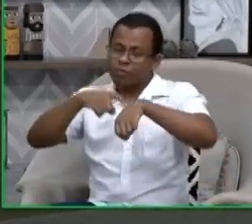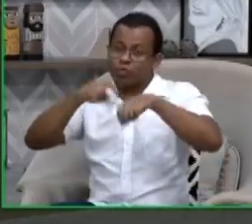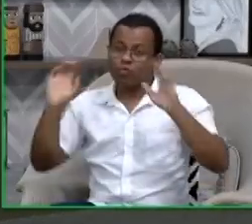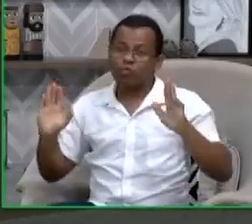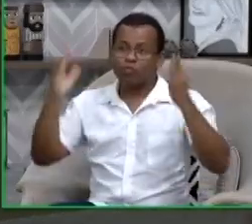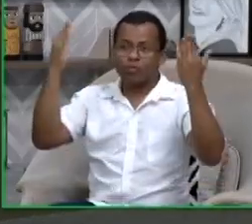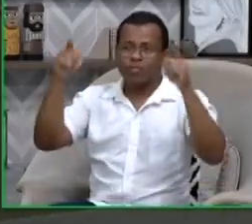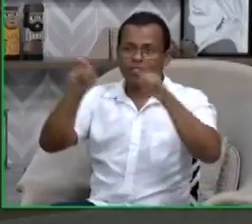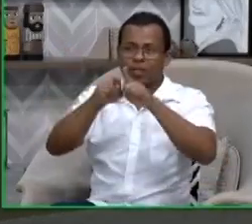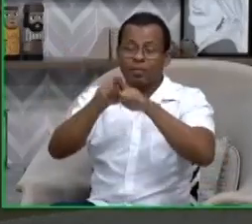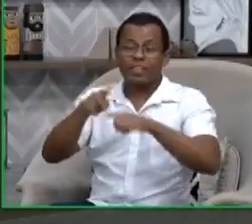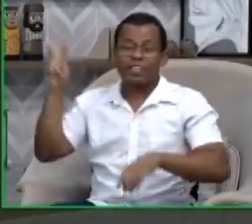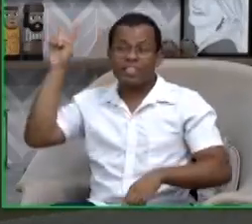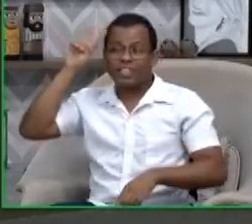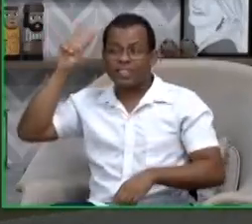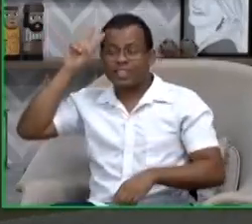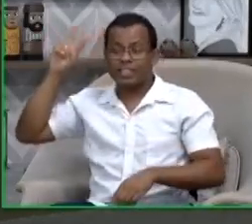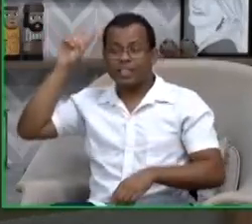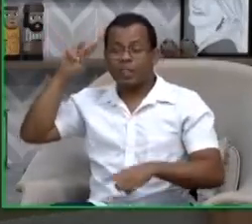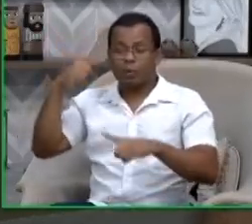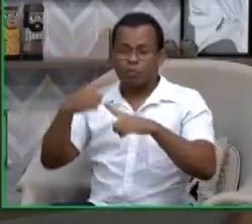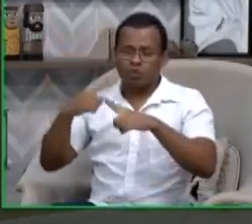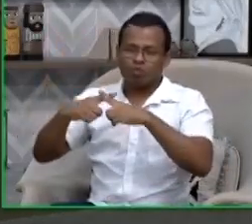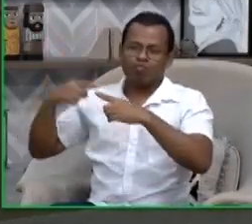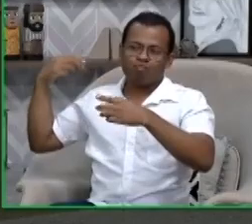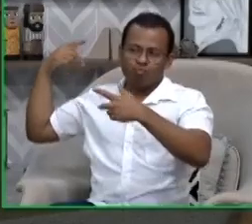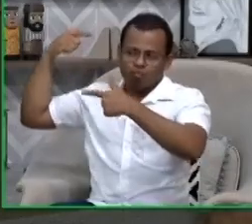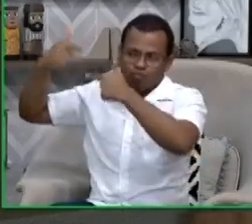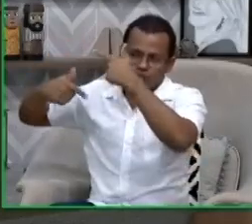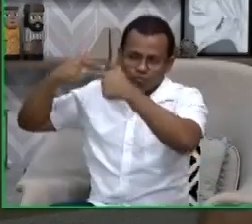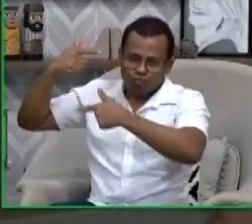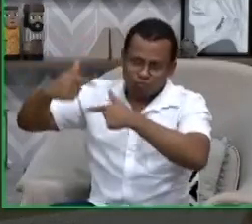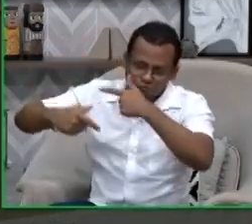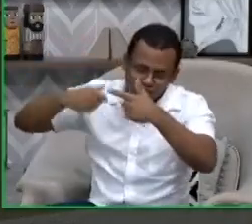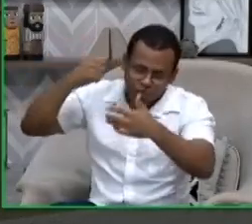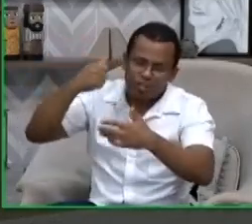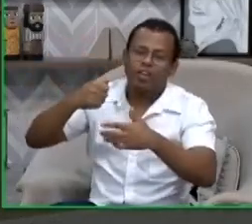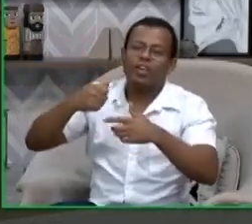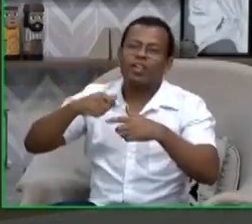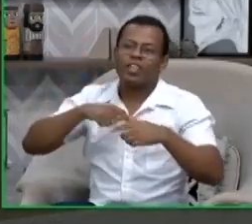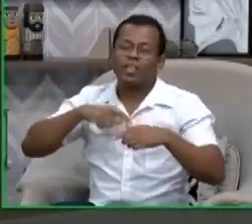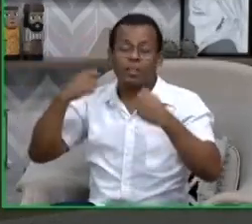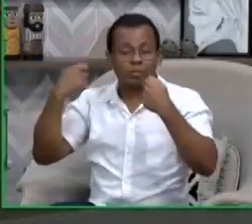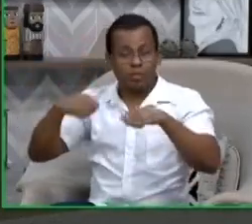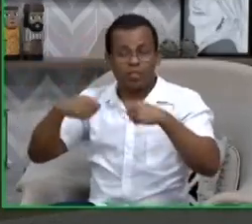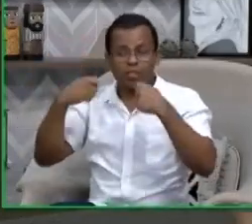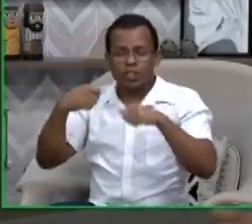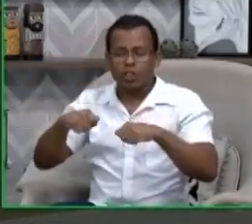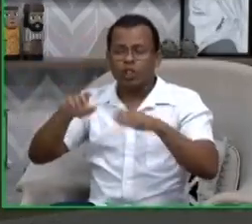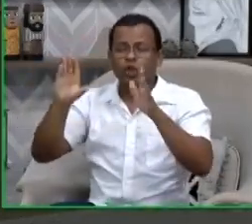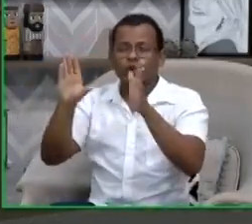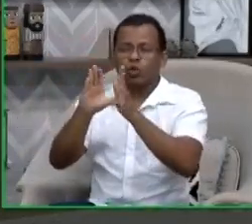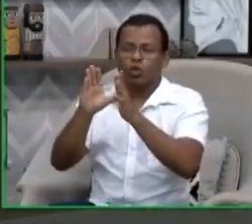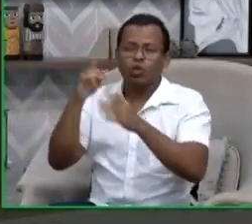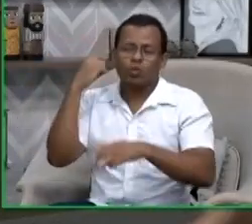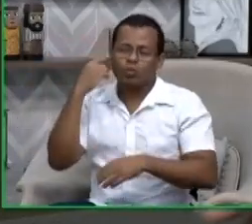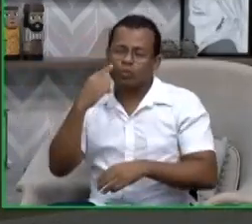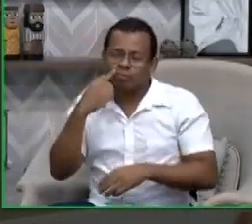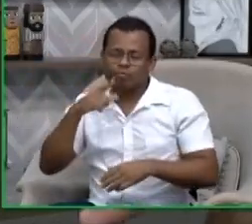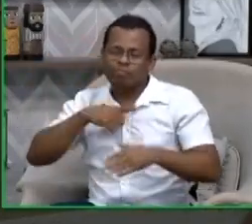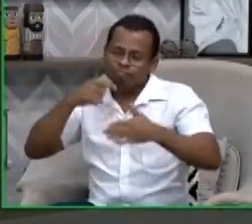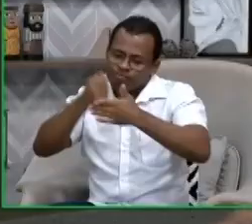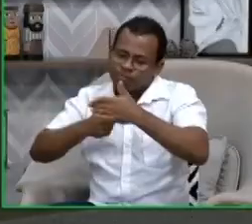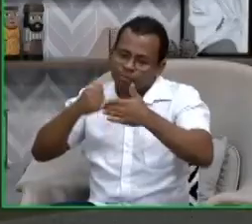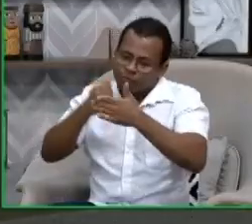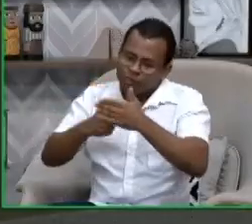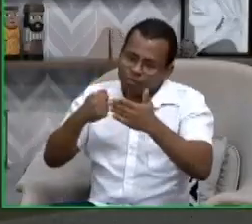e também um momento de lembrança, porque a luta prossegue em relação às necessidades que toda a comunidade surda enfrenta para